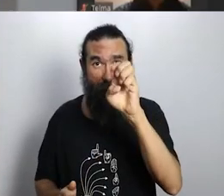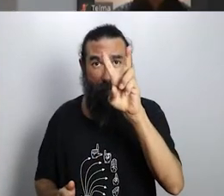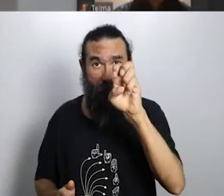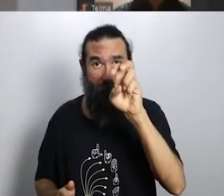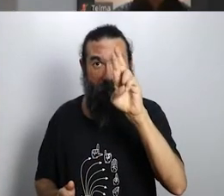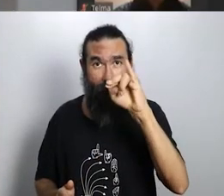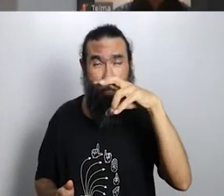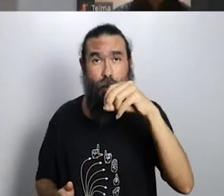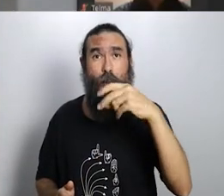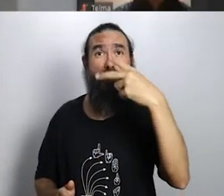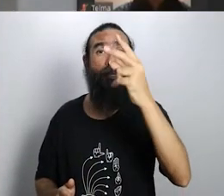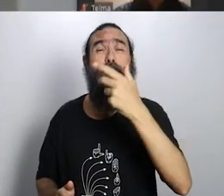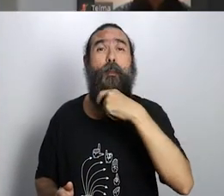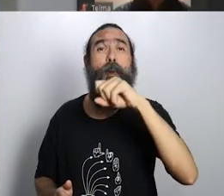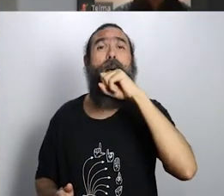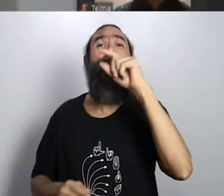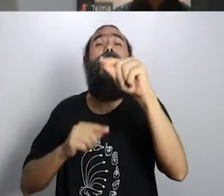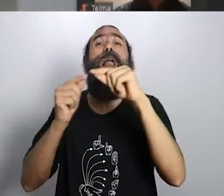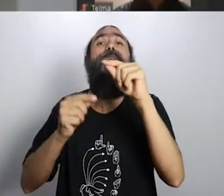Ele foi um mestre do açúcar.